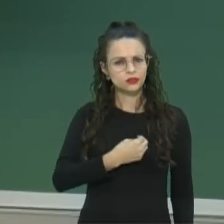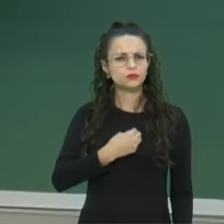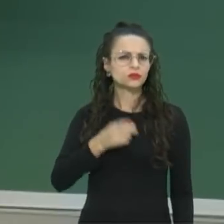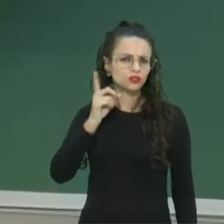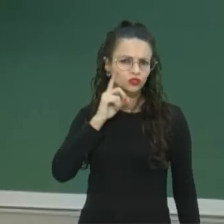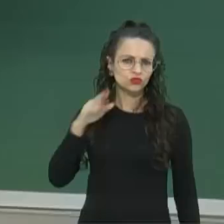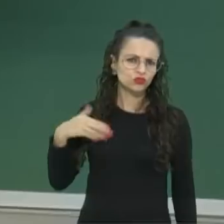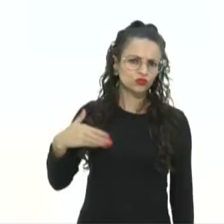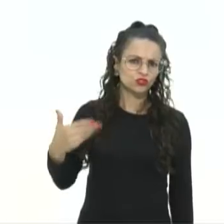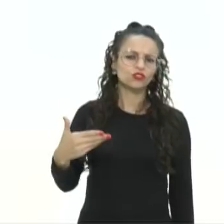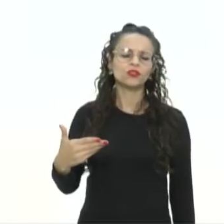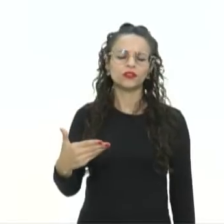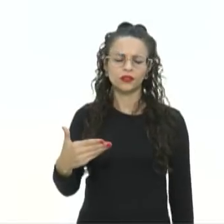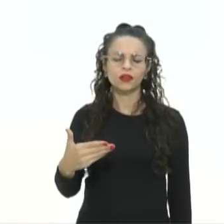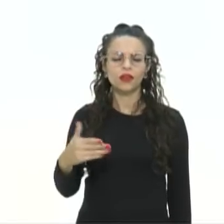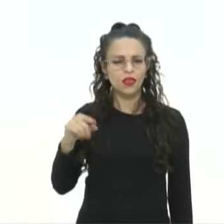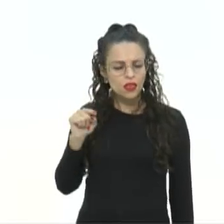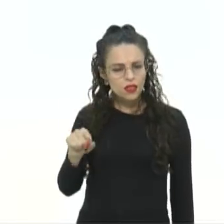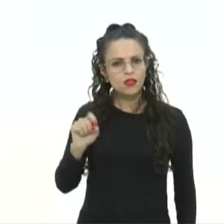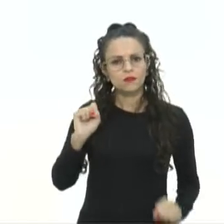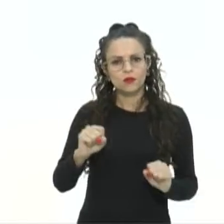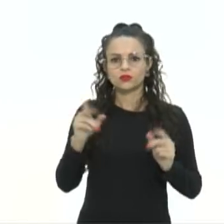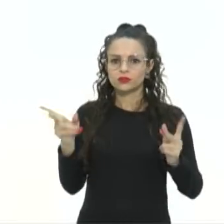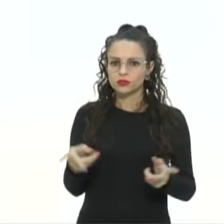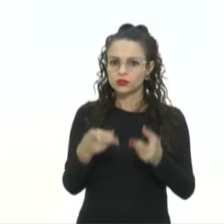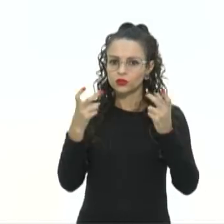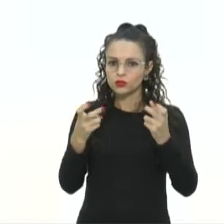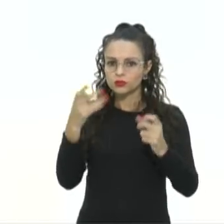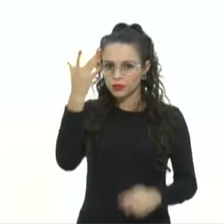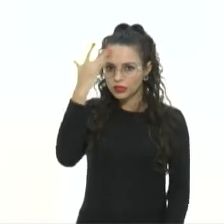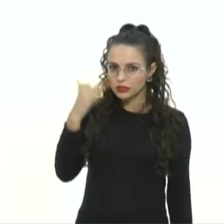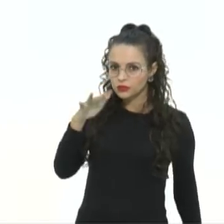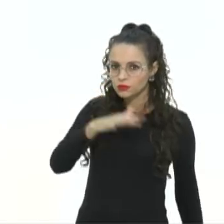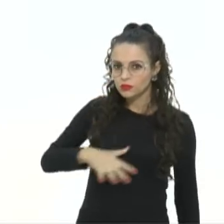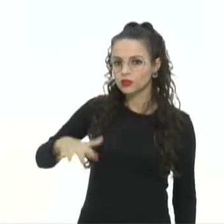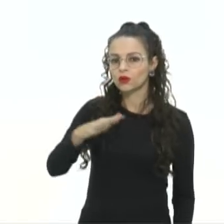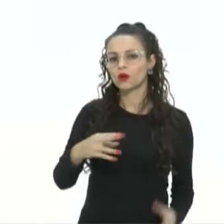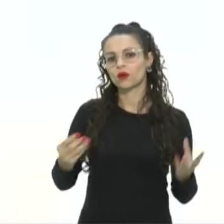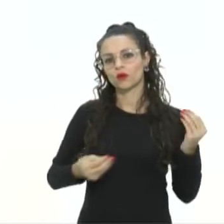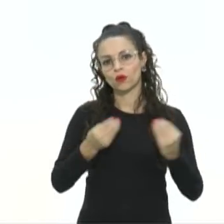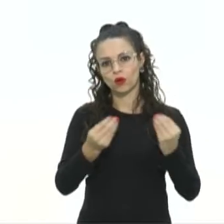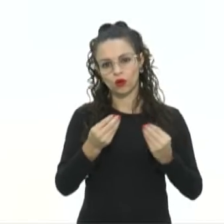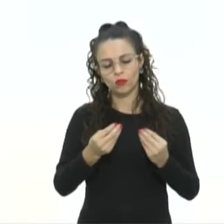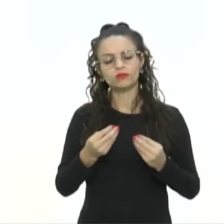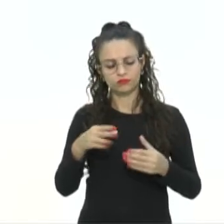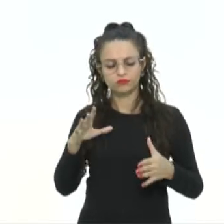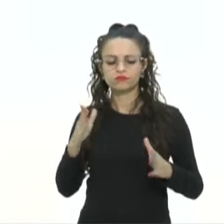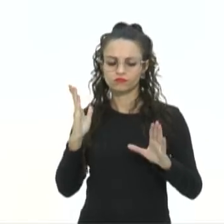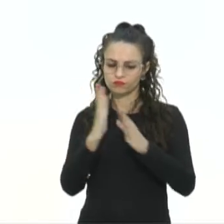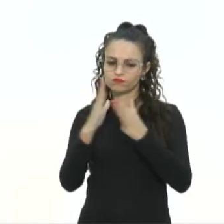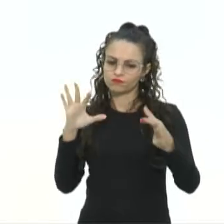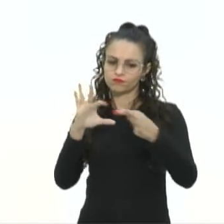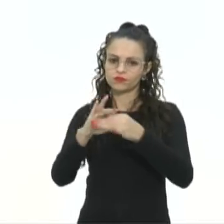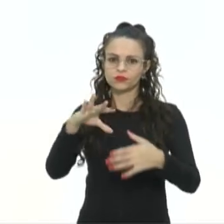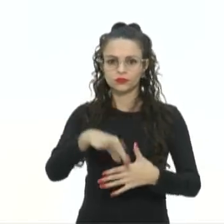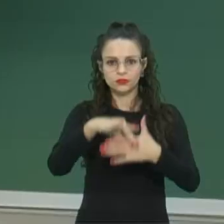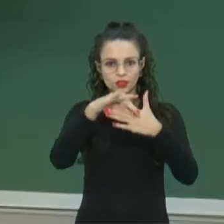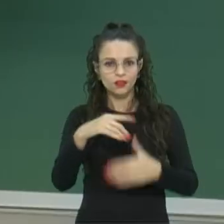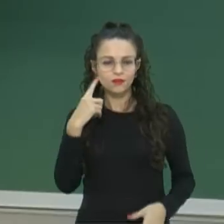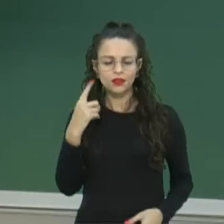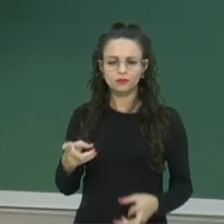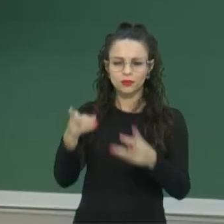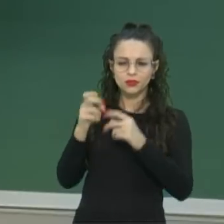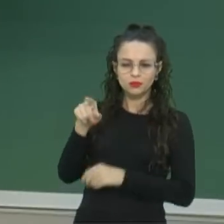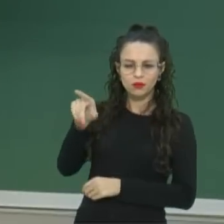dia. Tais organizações podem ser reconhecidas pelas pessoas através de suas lideranças. Muitas vezes a gente reconhece